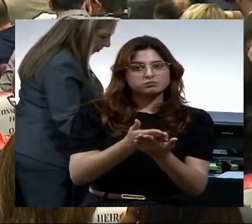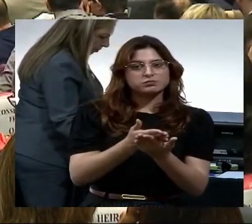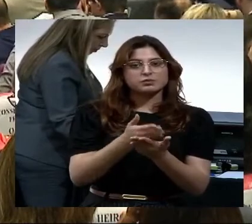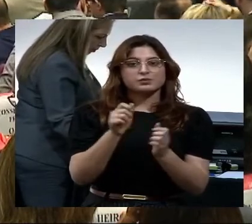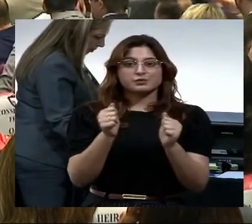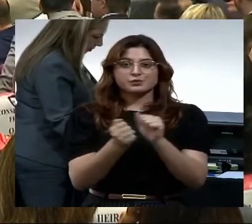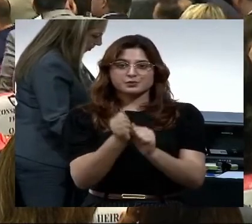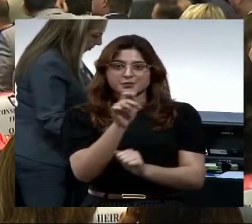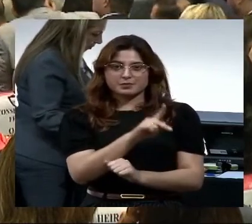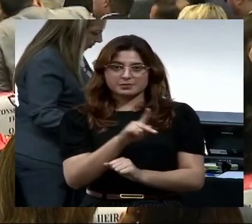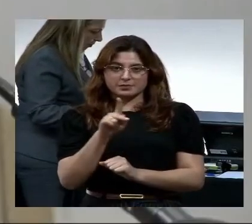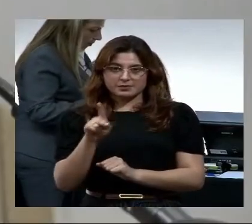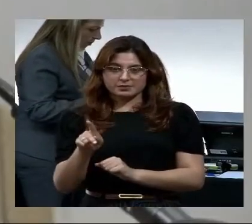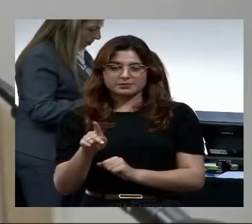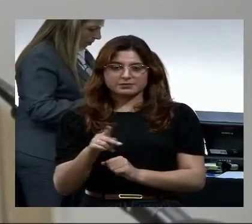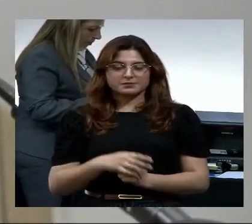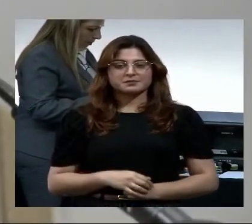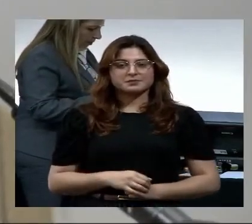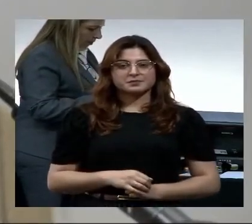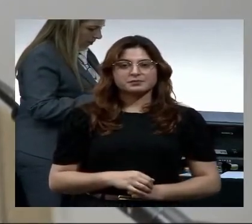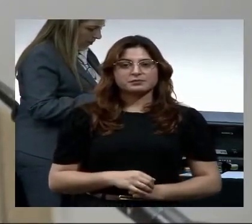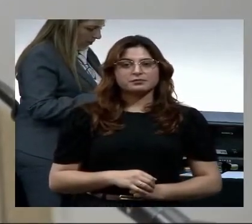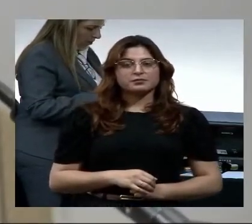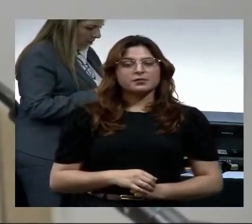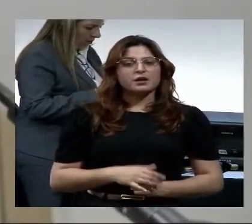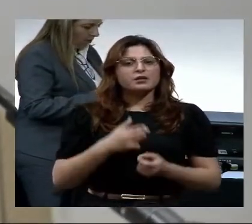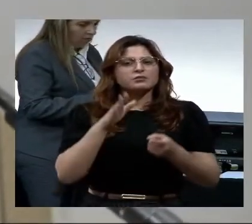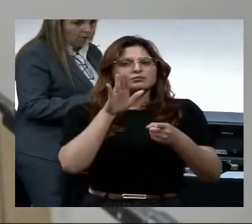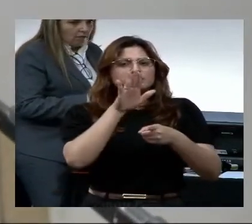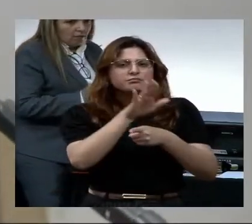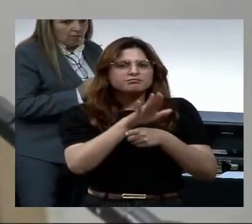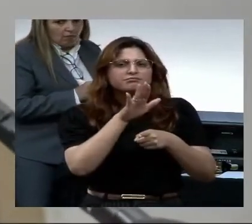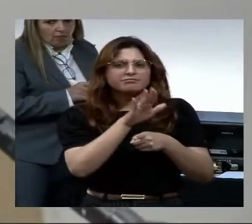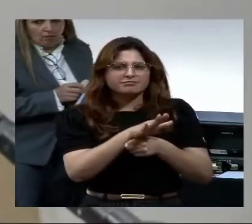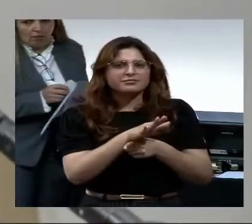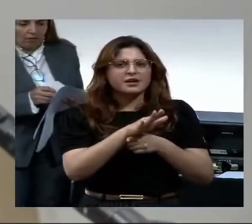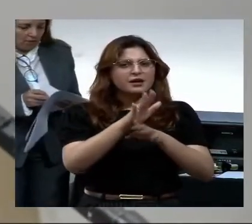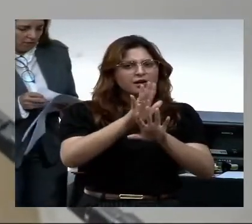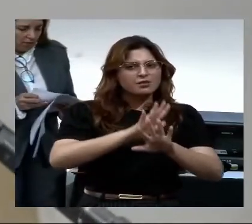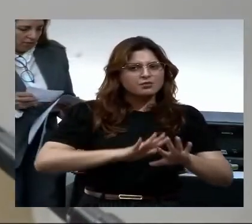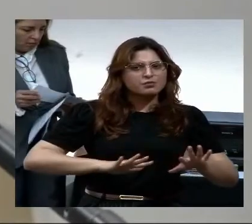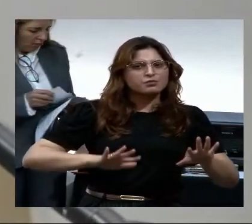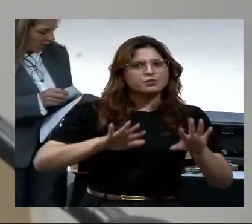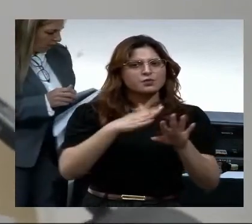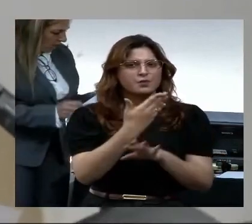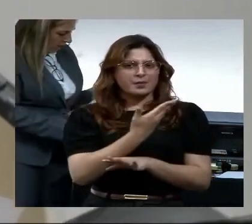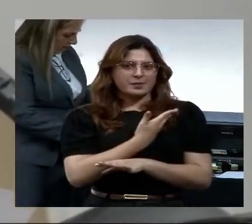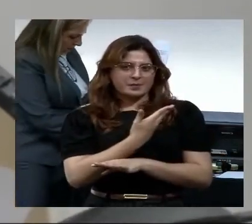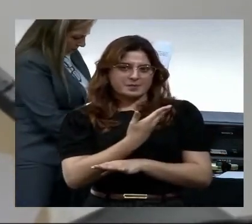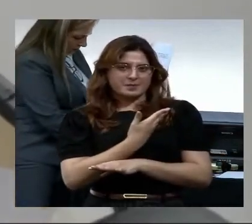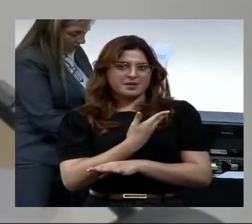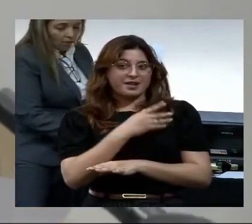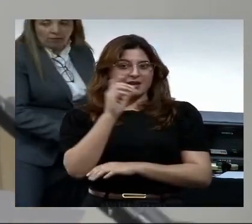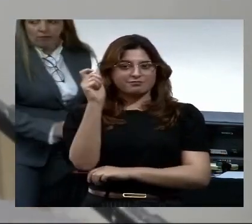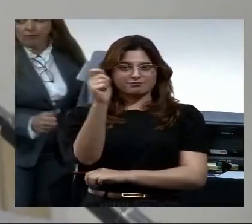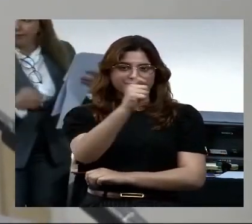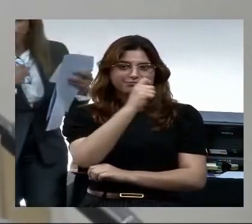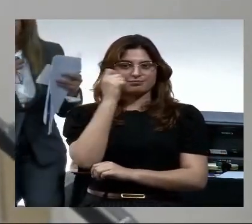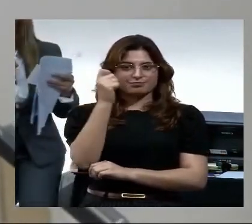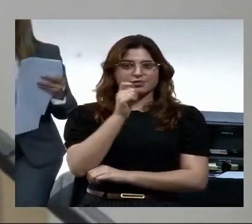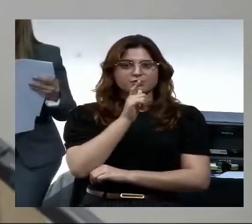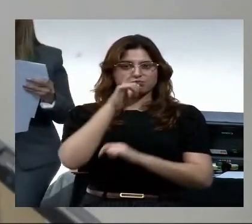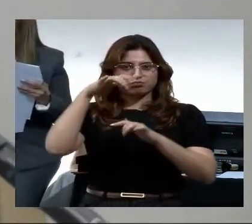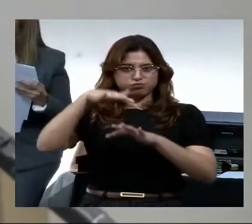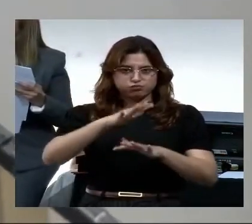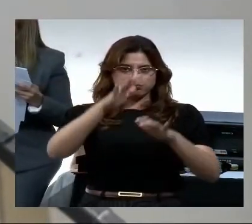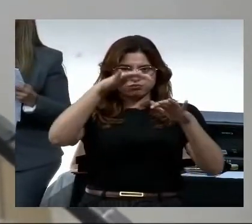permitiu, junto aos senhores, acolher e socorrer todos os irmãos gaúchos quando da tragédia das enchentes que se